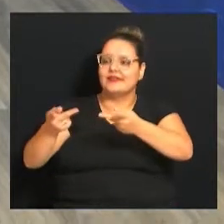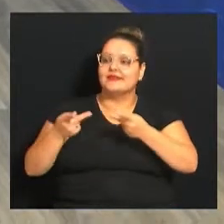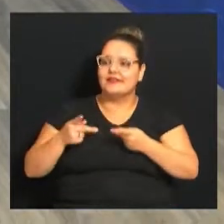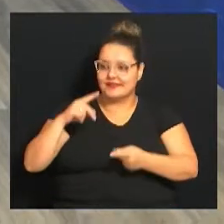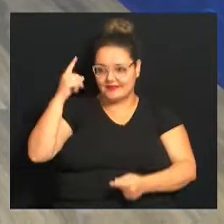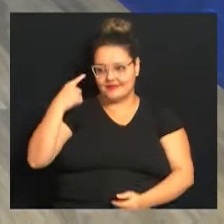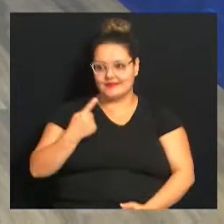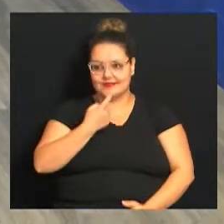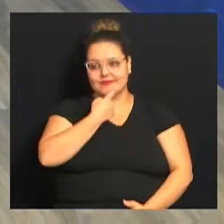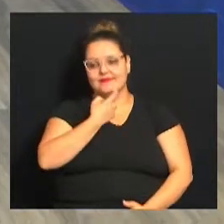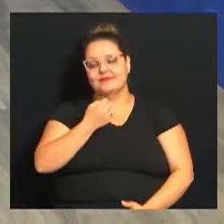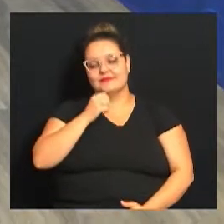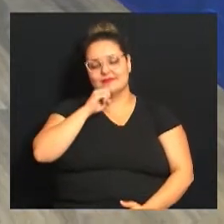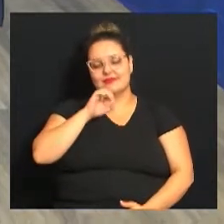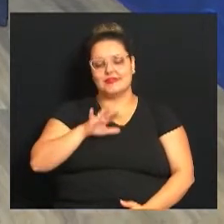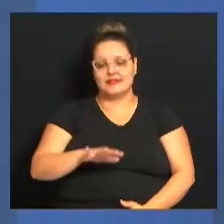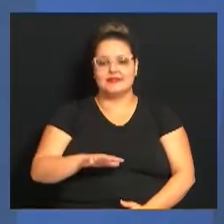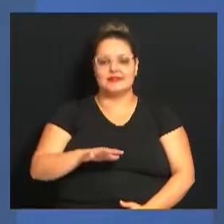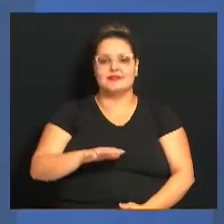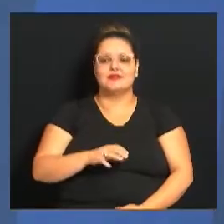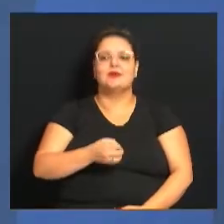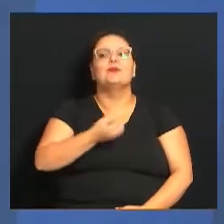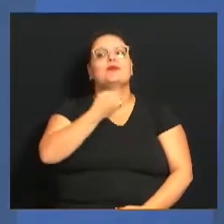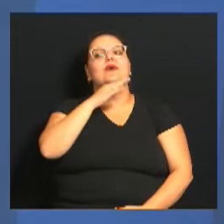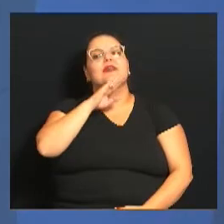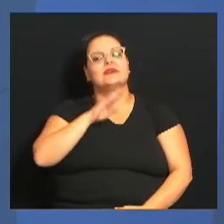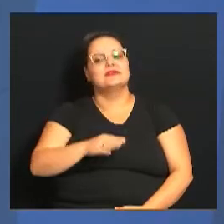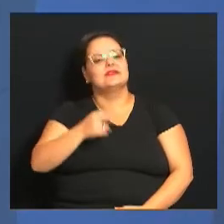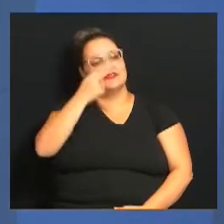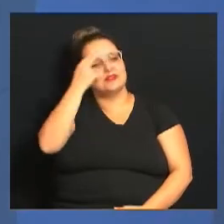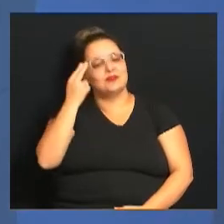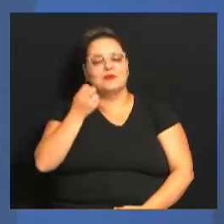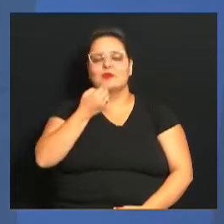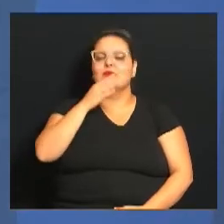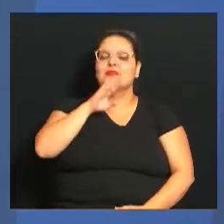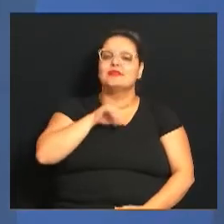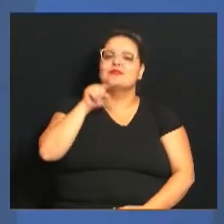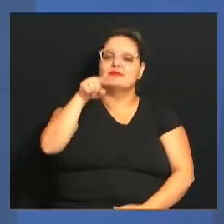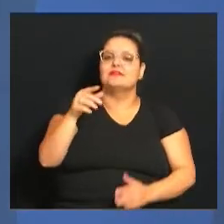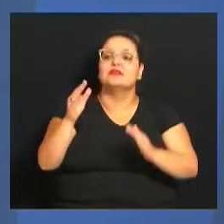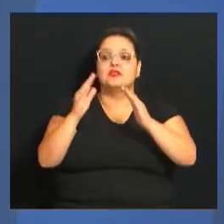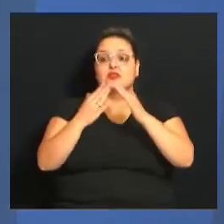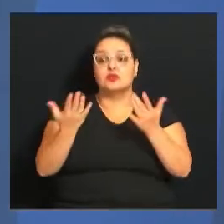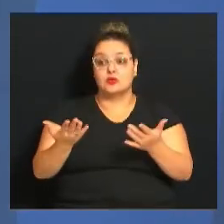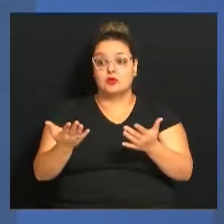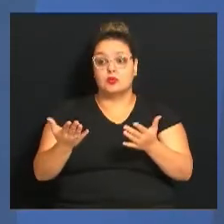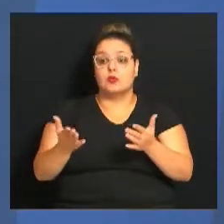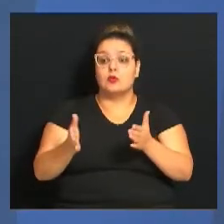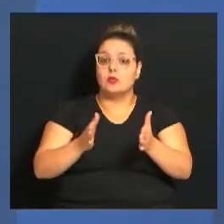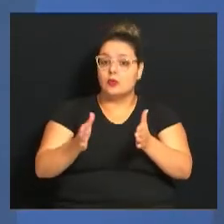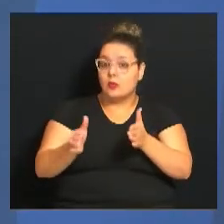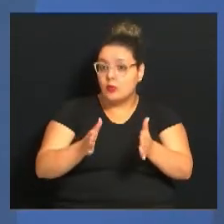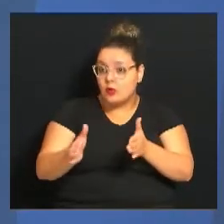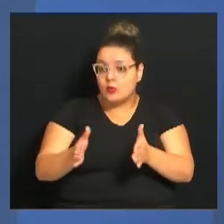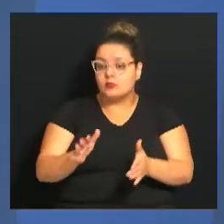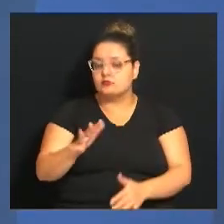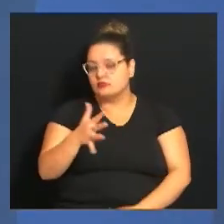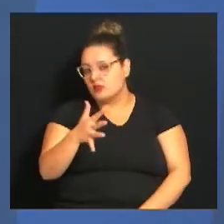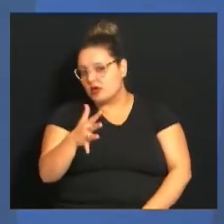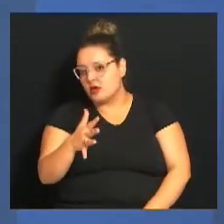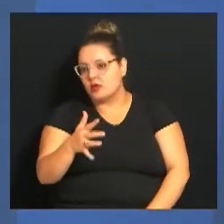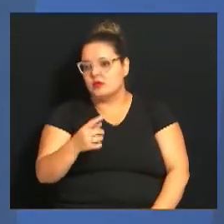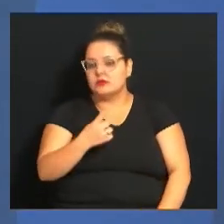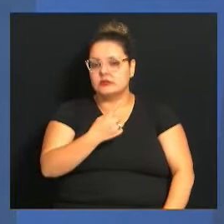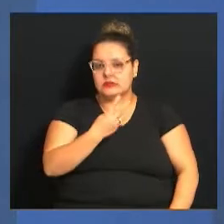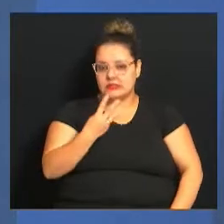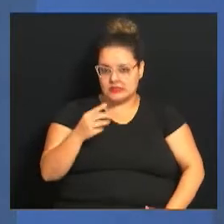tarde. Boa tarde, Gabriel. Boa tarde a você de casa. E depois a gente ter aí uma média móvel de mais de 13 mil